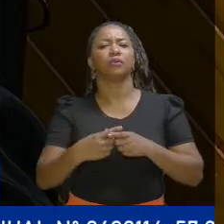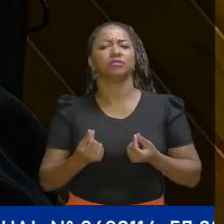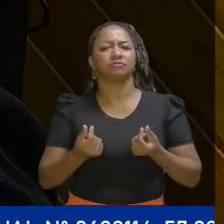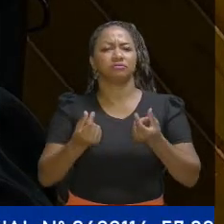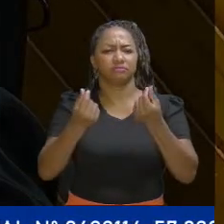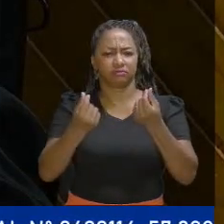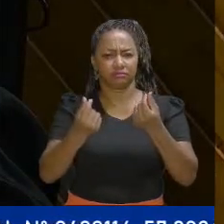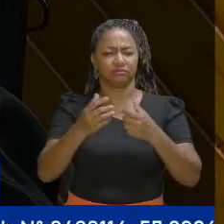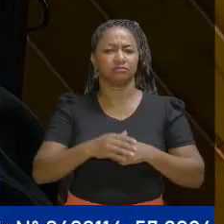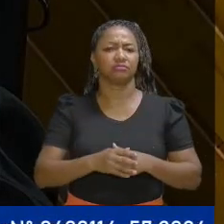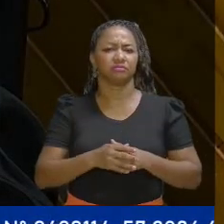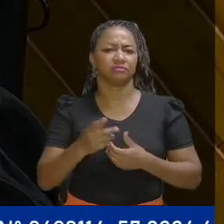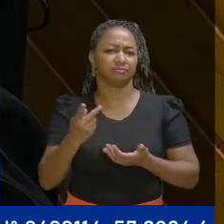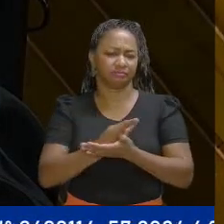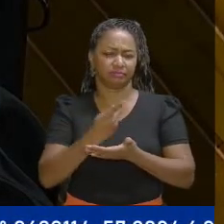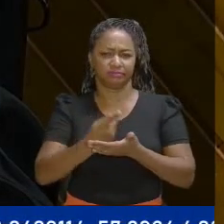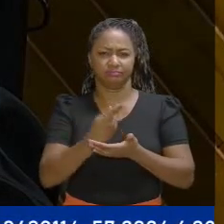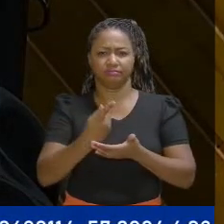anual. Número do processo